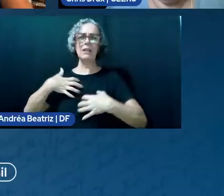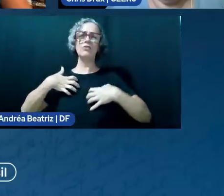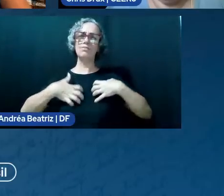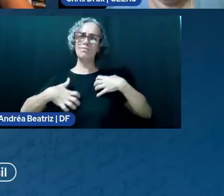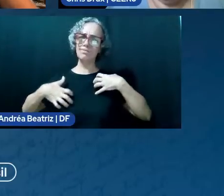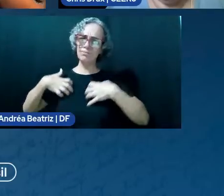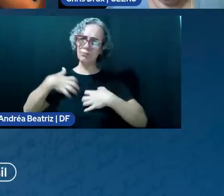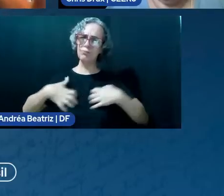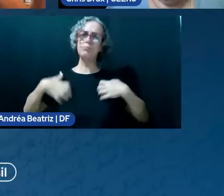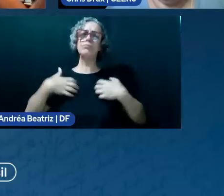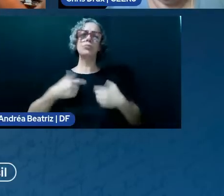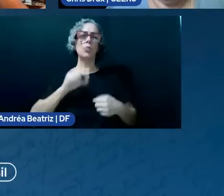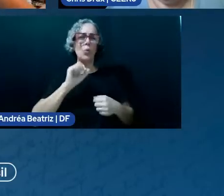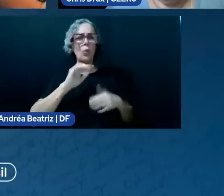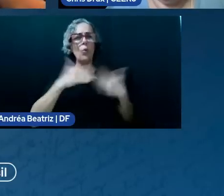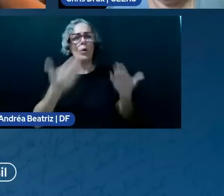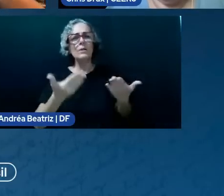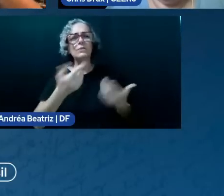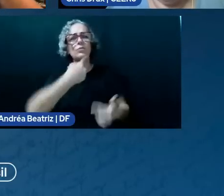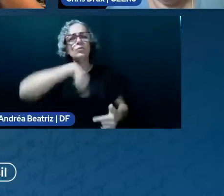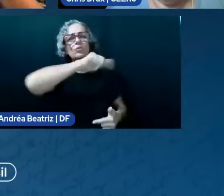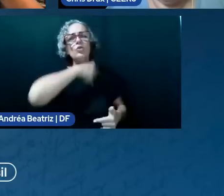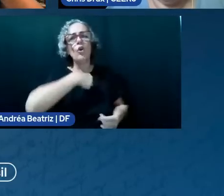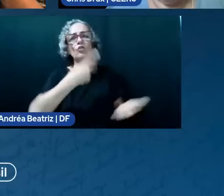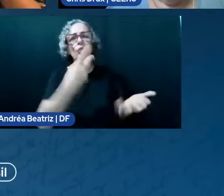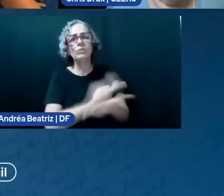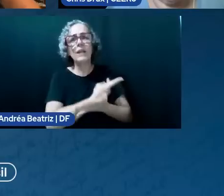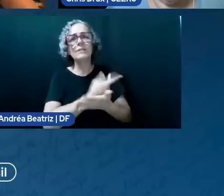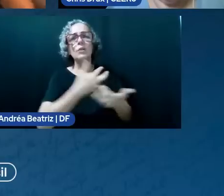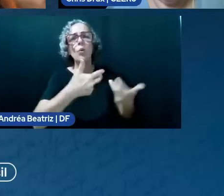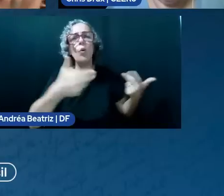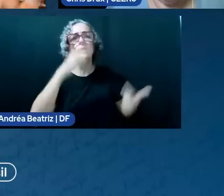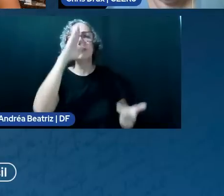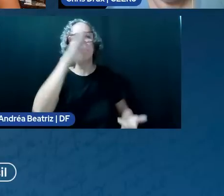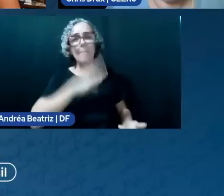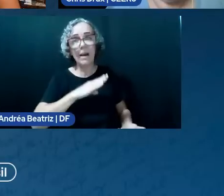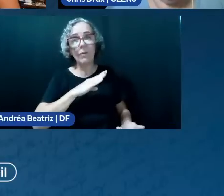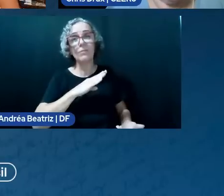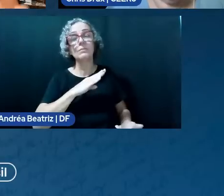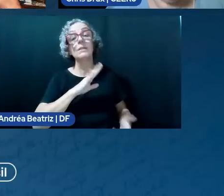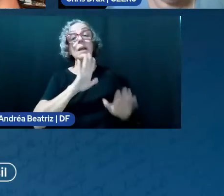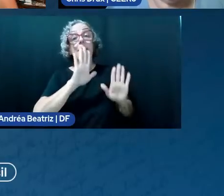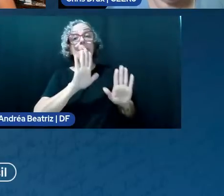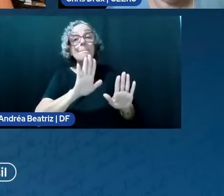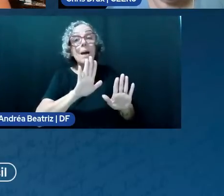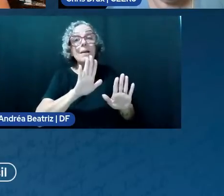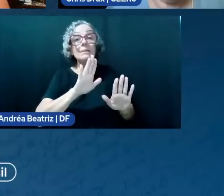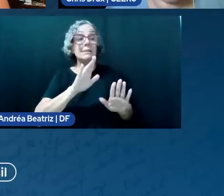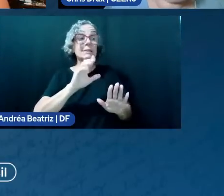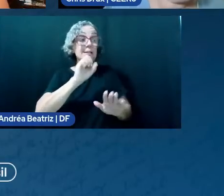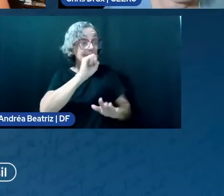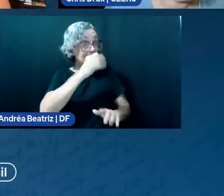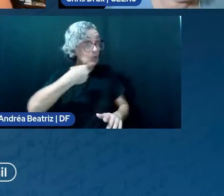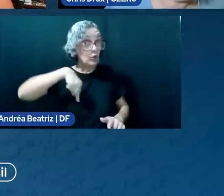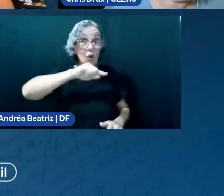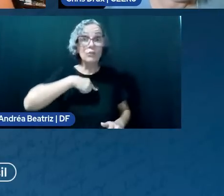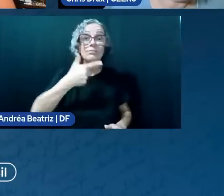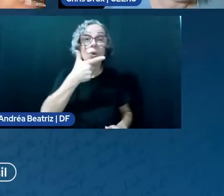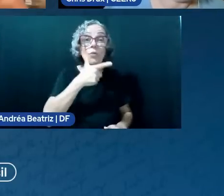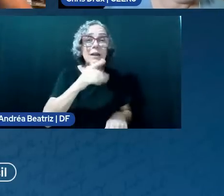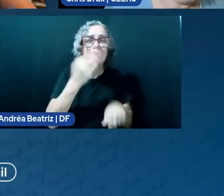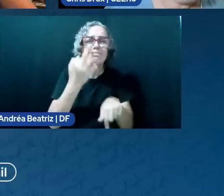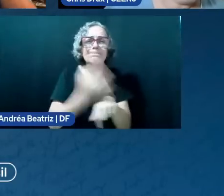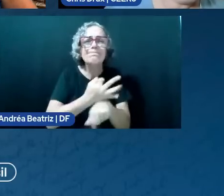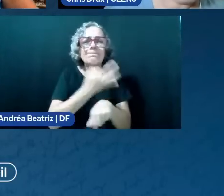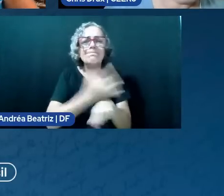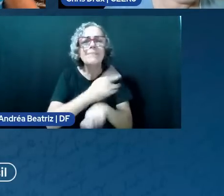quando nós não conseguimos suportá-lo com resignação. Quando nós não conseguimos extrair